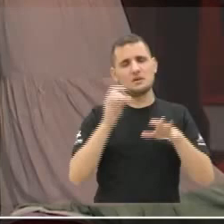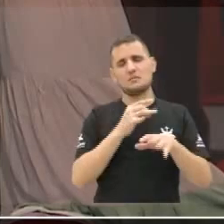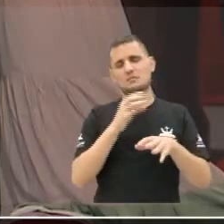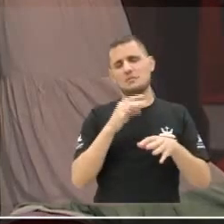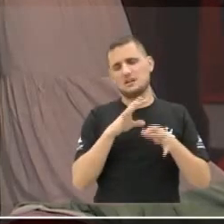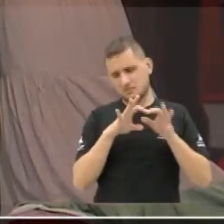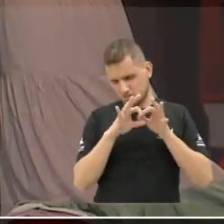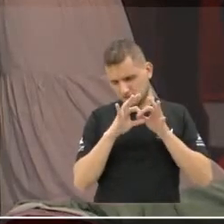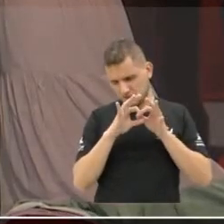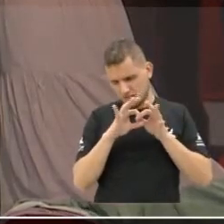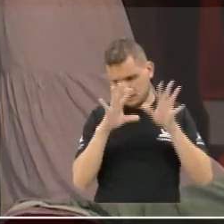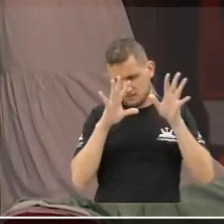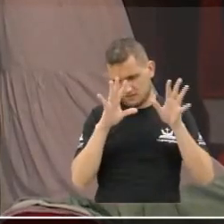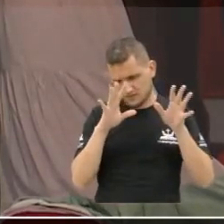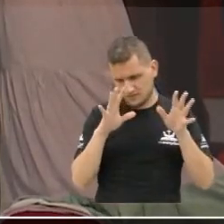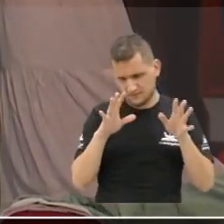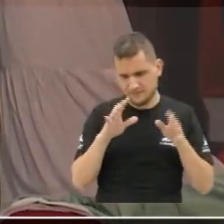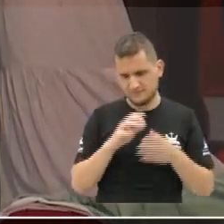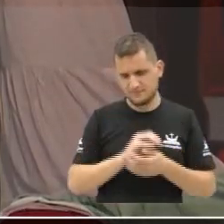Libertando você do medo.